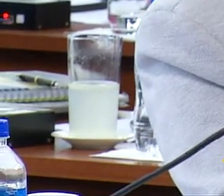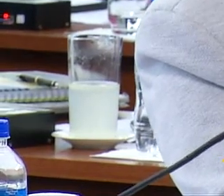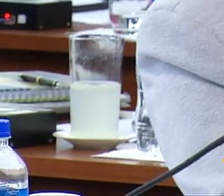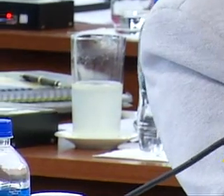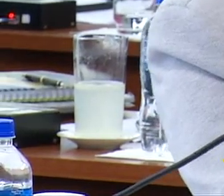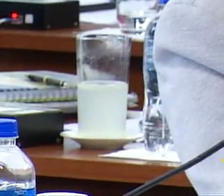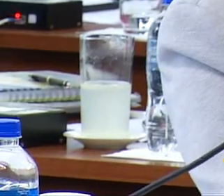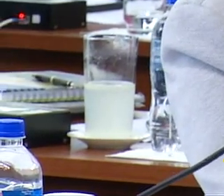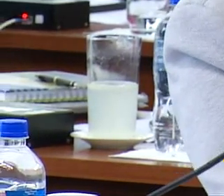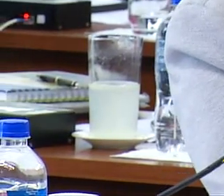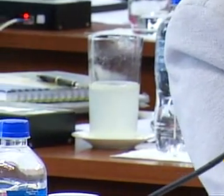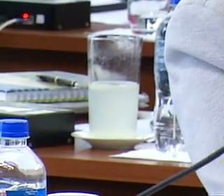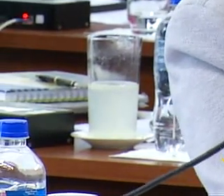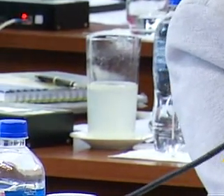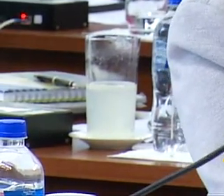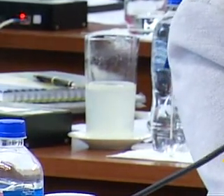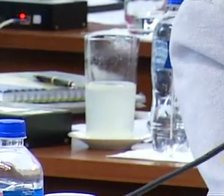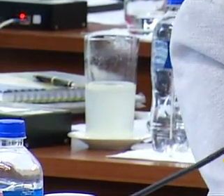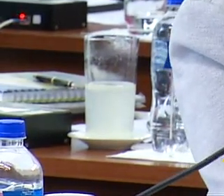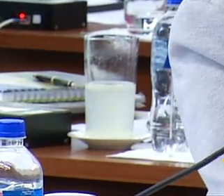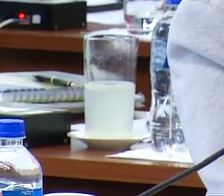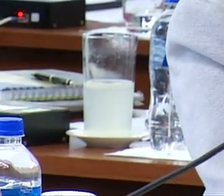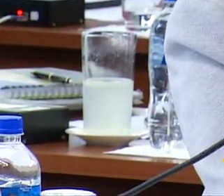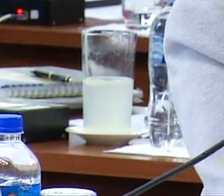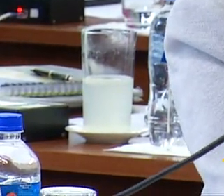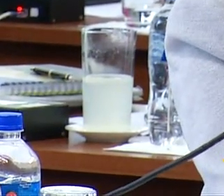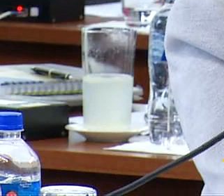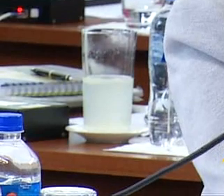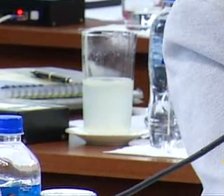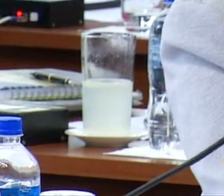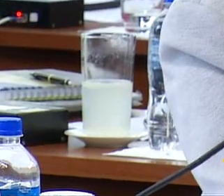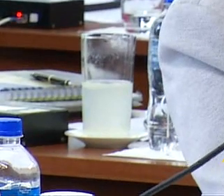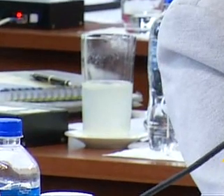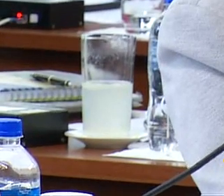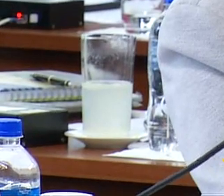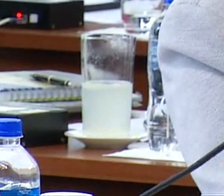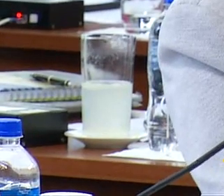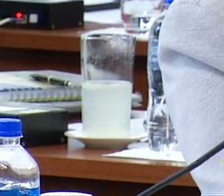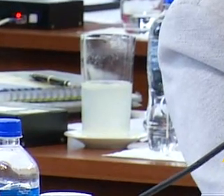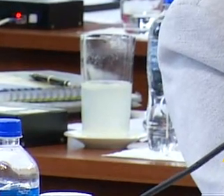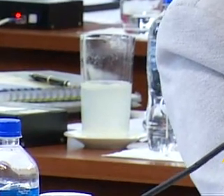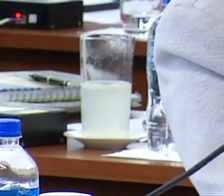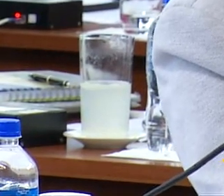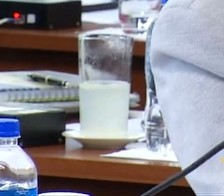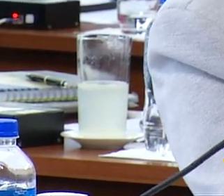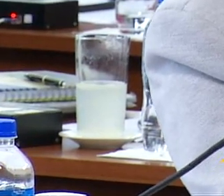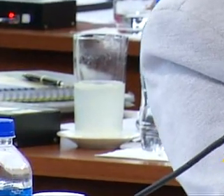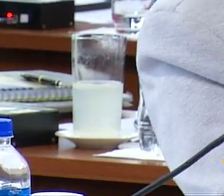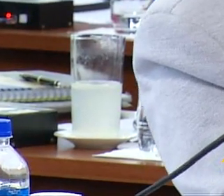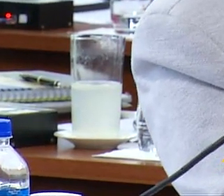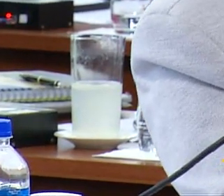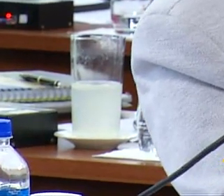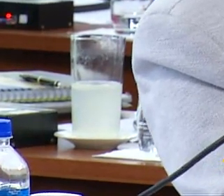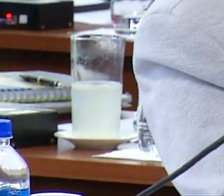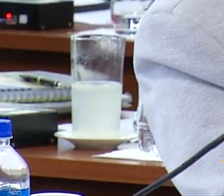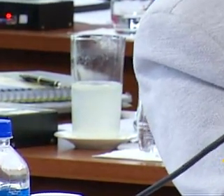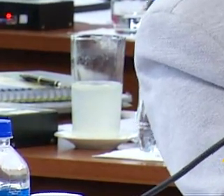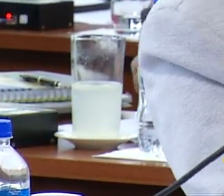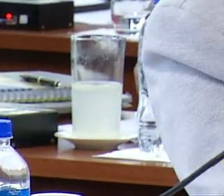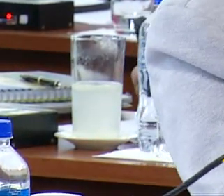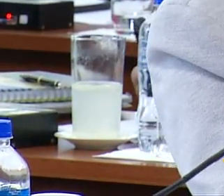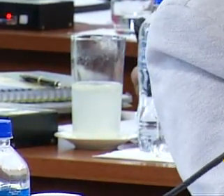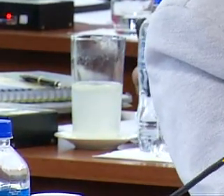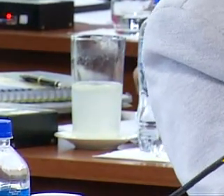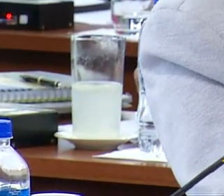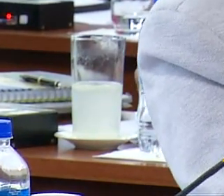enfim, quando a sessão se estende, que também não é sempre. Sim. Não é sempre. Sim. Né? Tem sessão que começa 8 horas da noite,